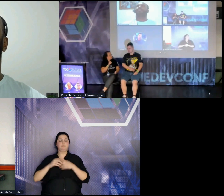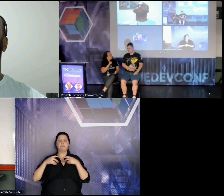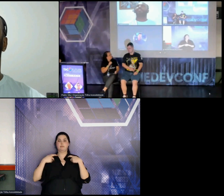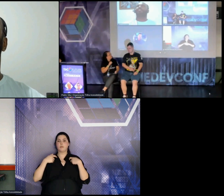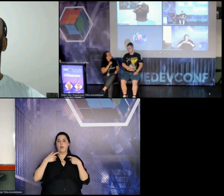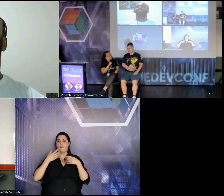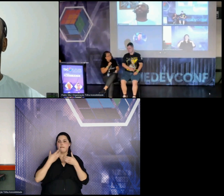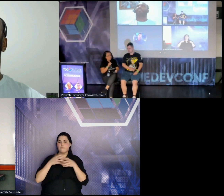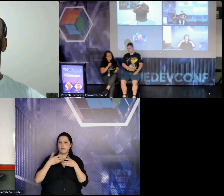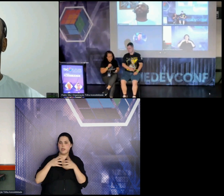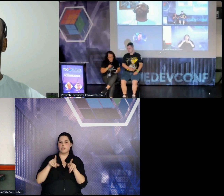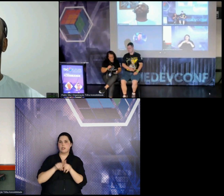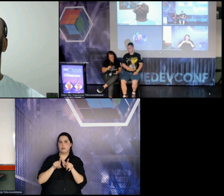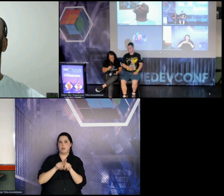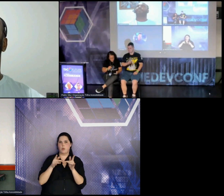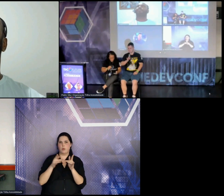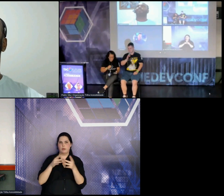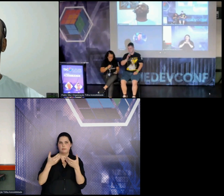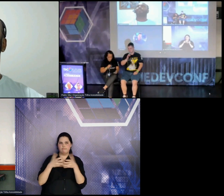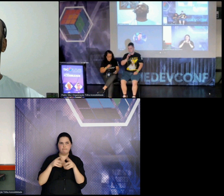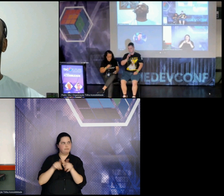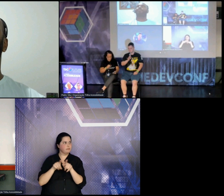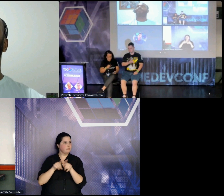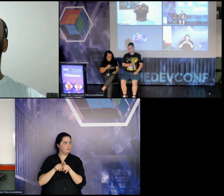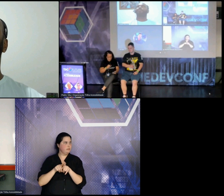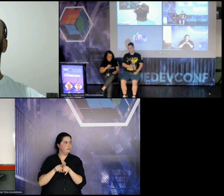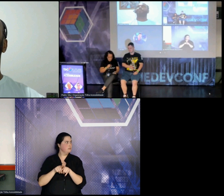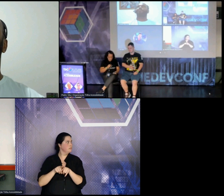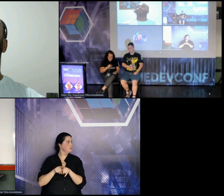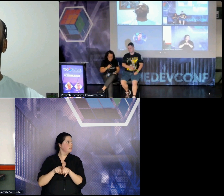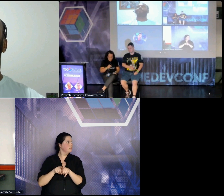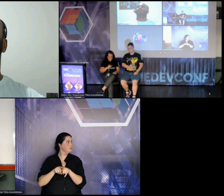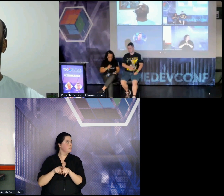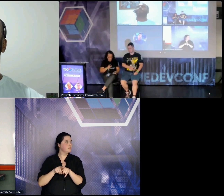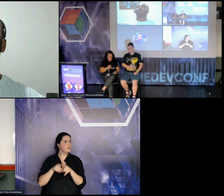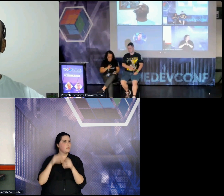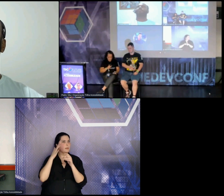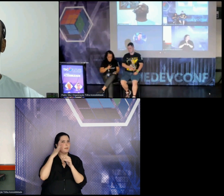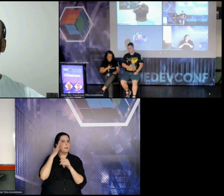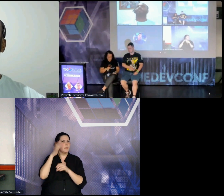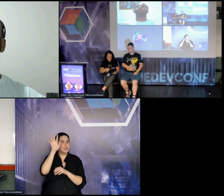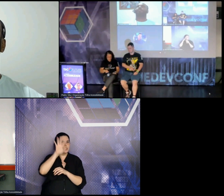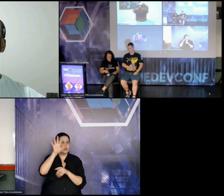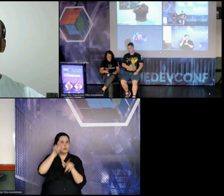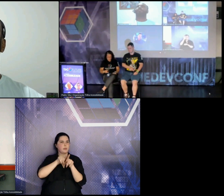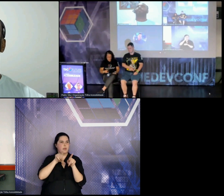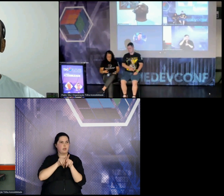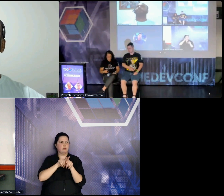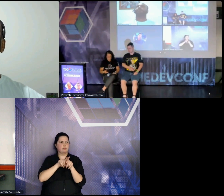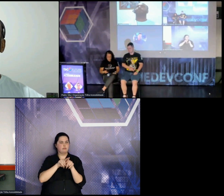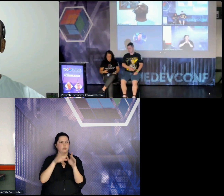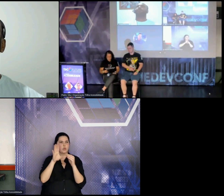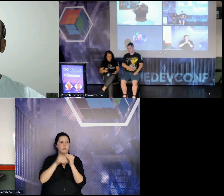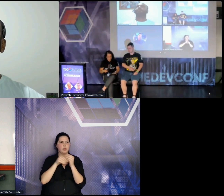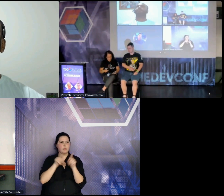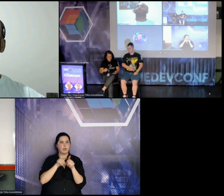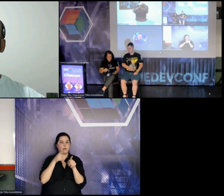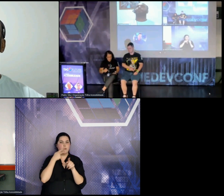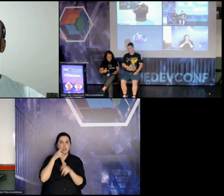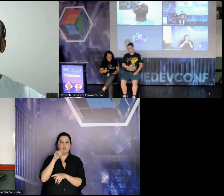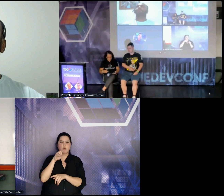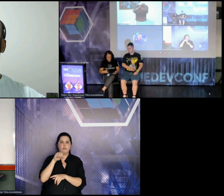vivência, é isso. Sim. Foi olhar aquilo, né? Eu fico imaginando, eu queria complementar a fala do Giovanni, que ele falou